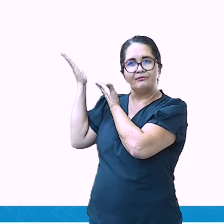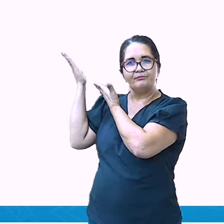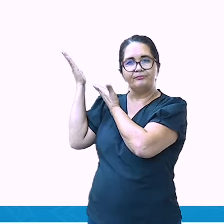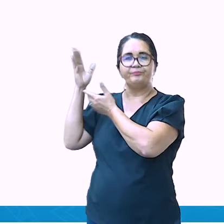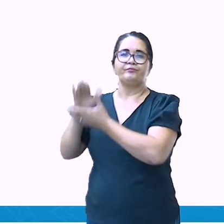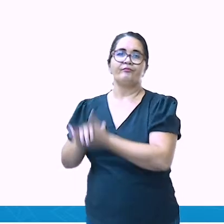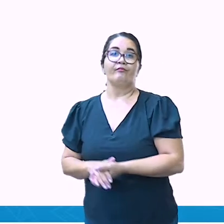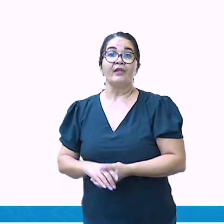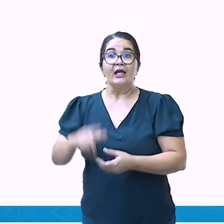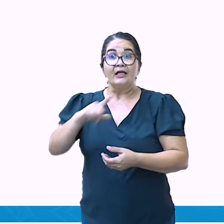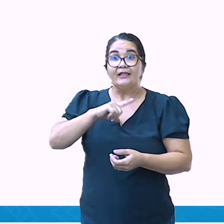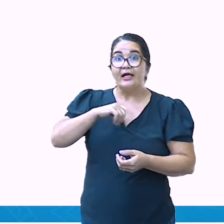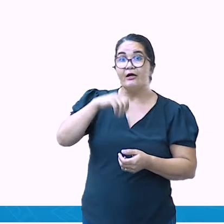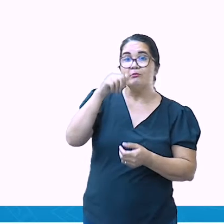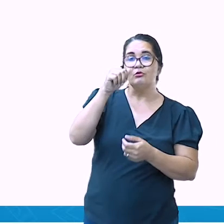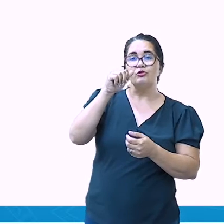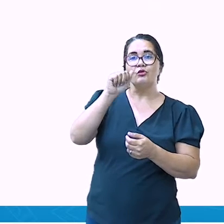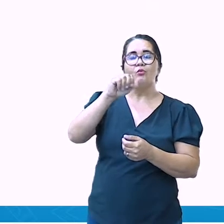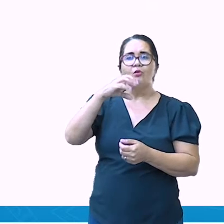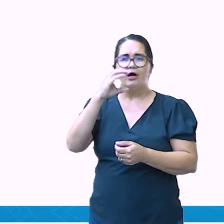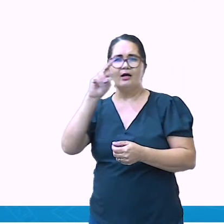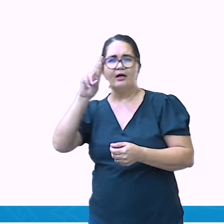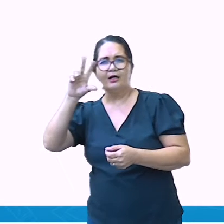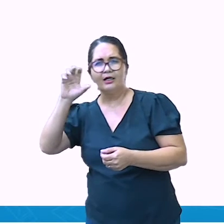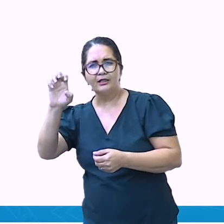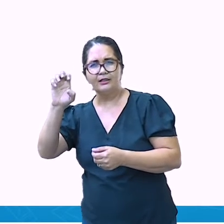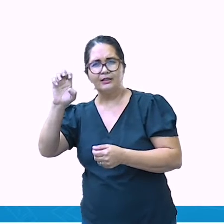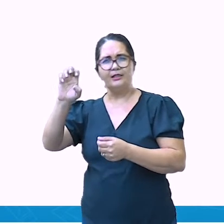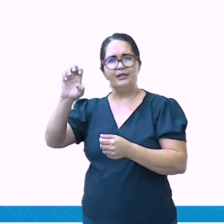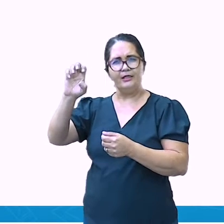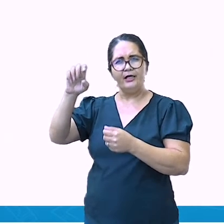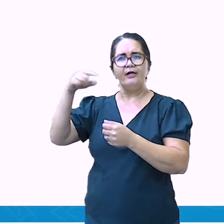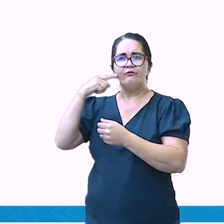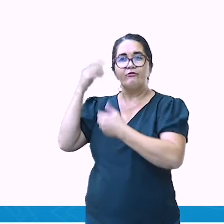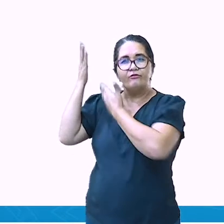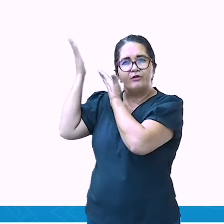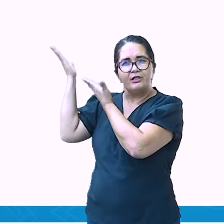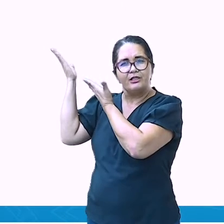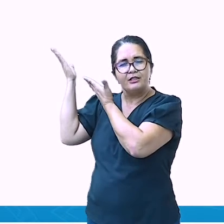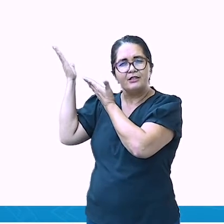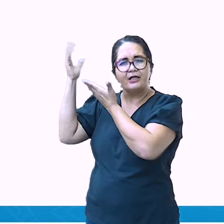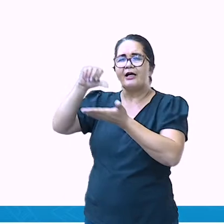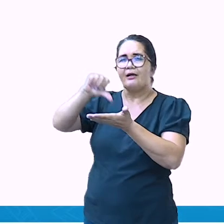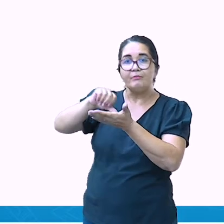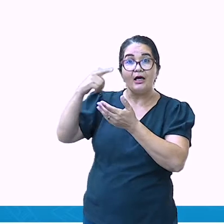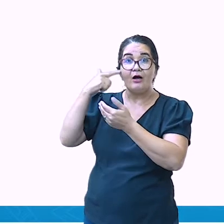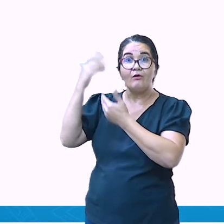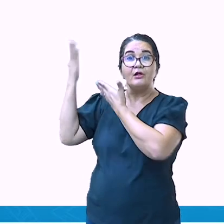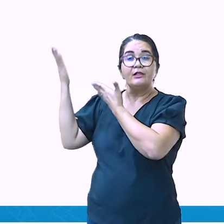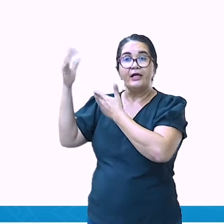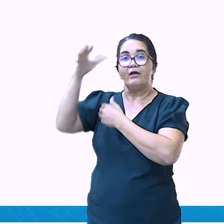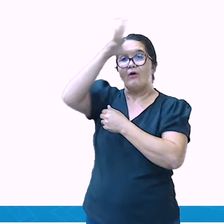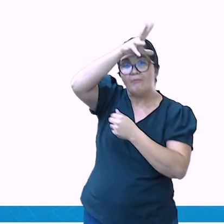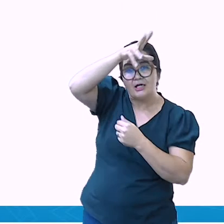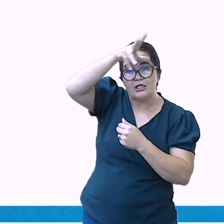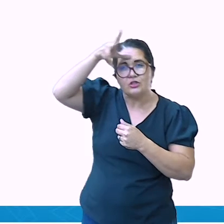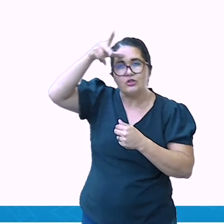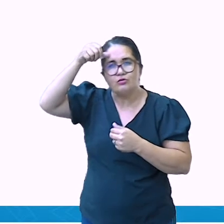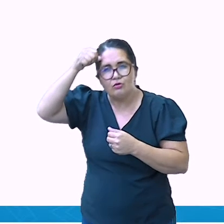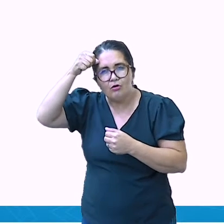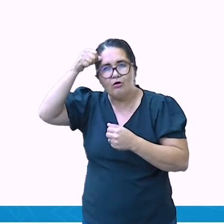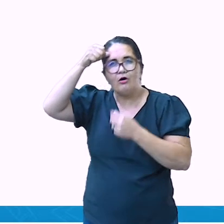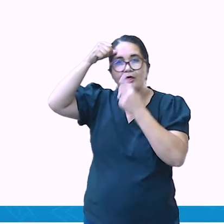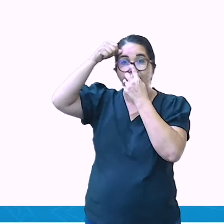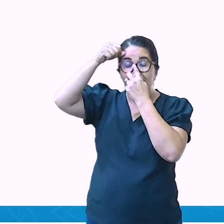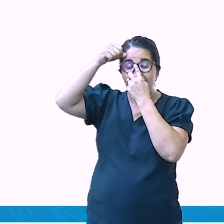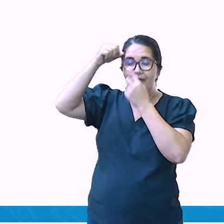Então, nós temos o Acre, capital do Rio Branco. Nós temos Amazonas, a capital